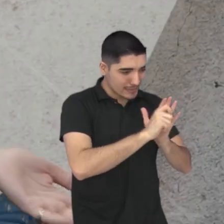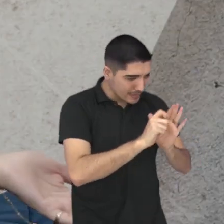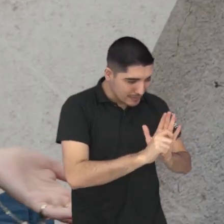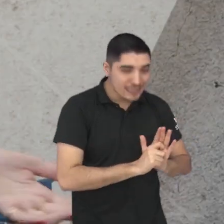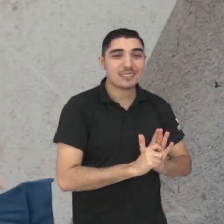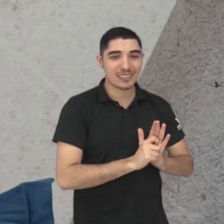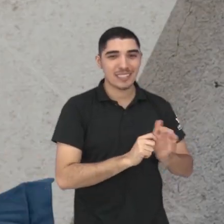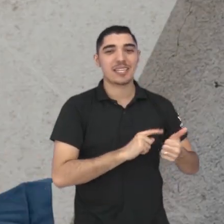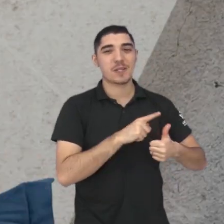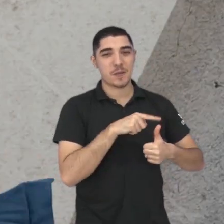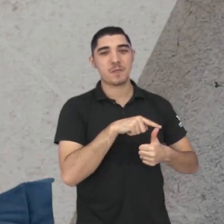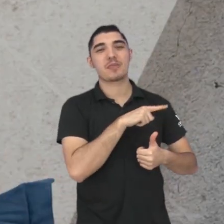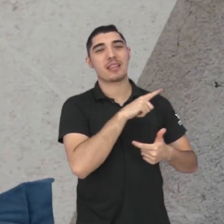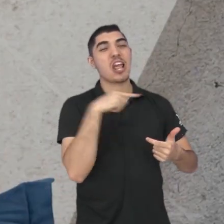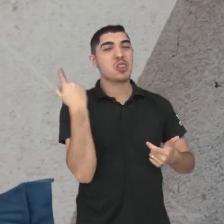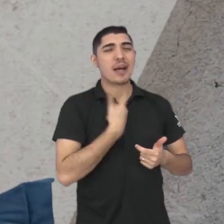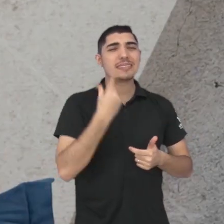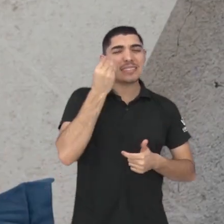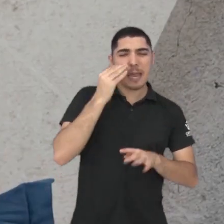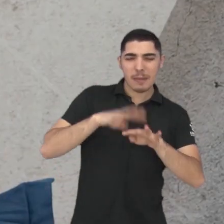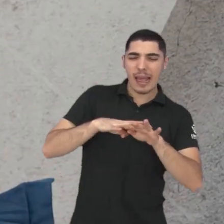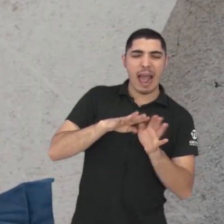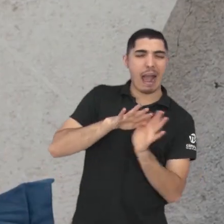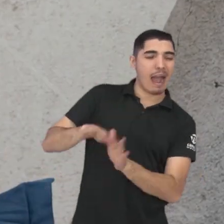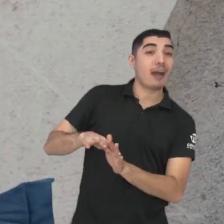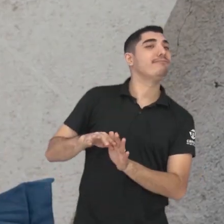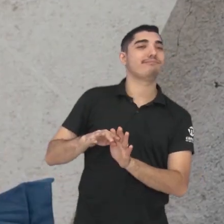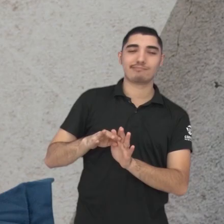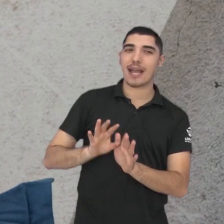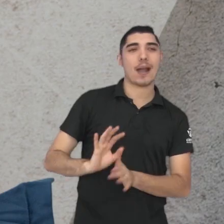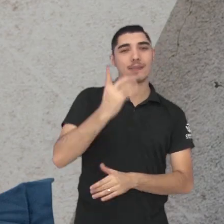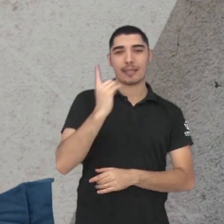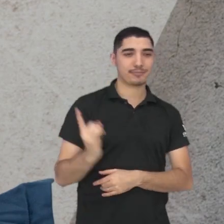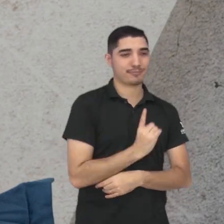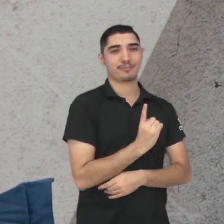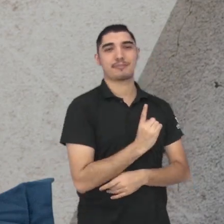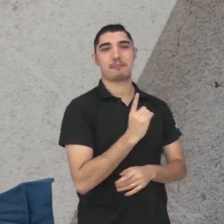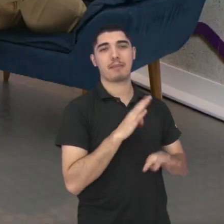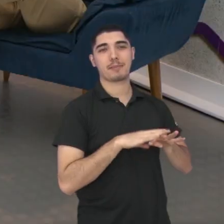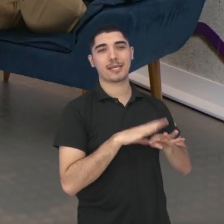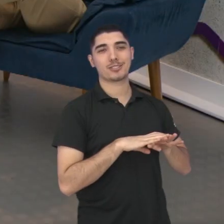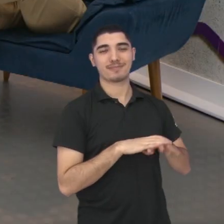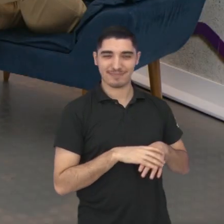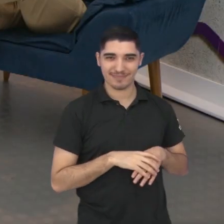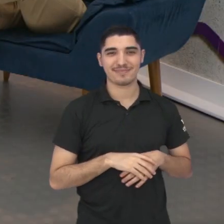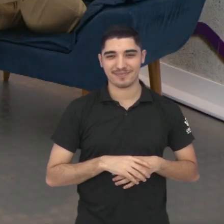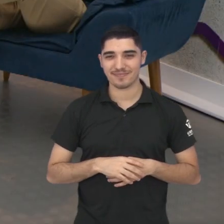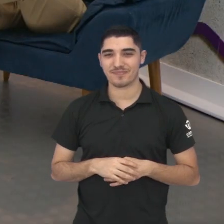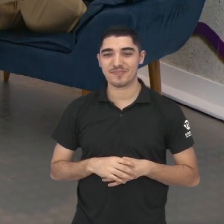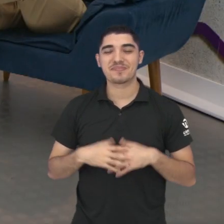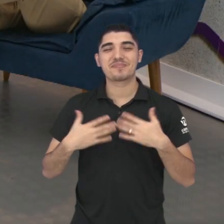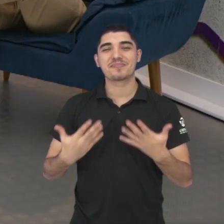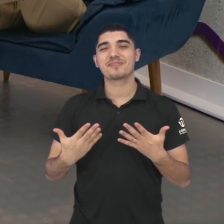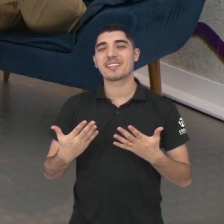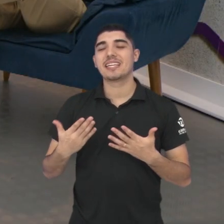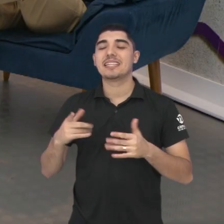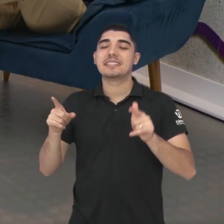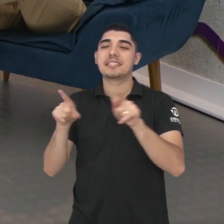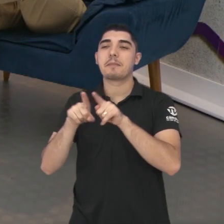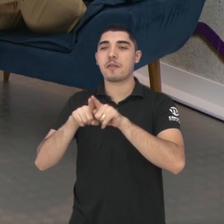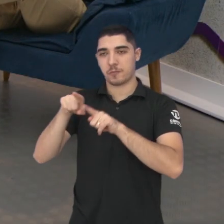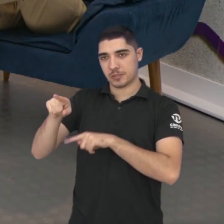toda essa parte. Então, a gente tenta fugir, mas sempre a matemática aparece no nosso caminho. Sempre aparece, né? É uma coisa.